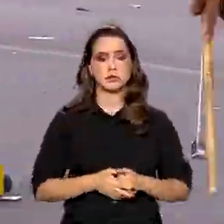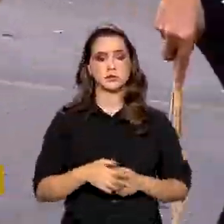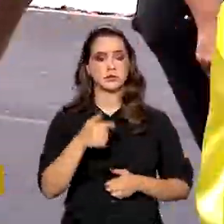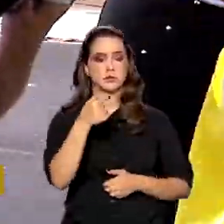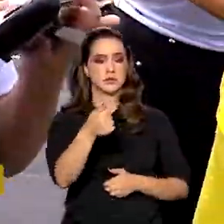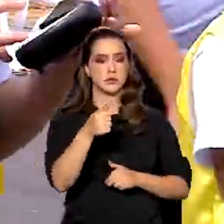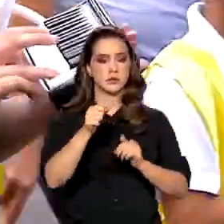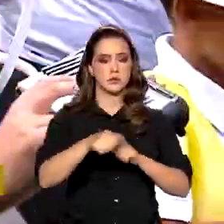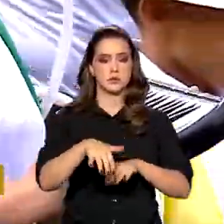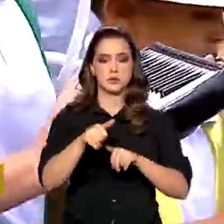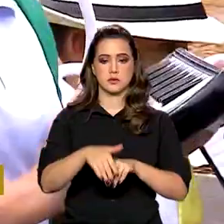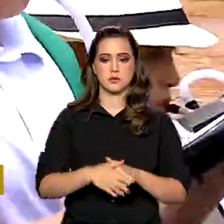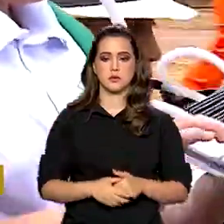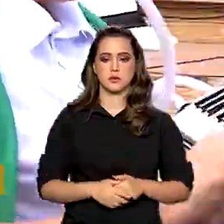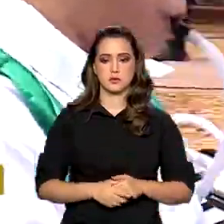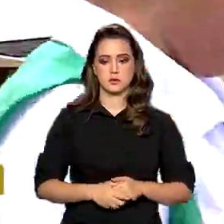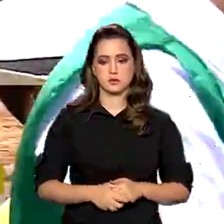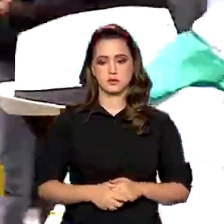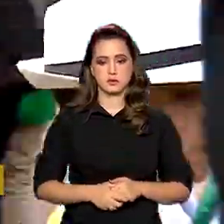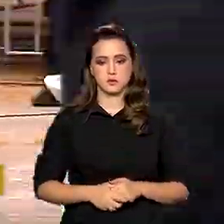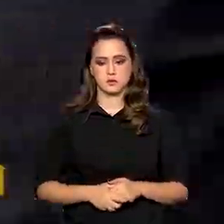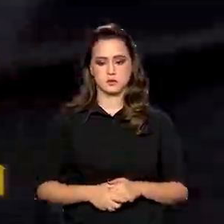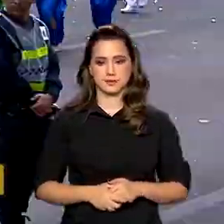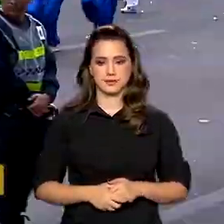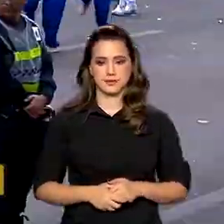7 de setembro.